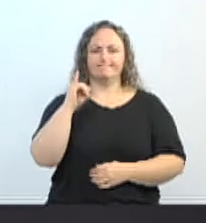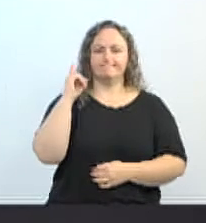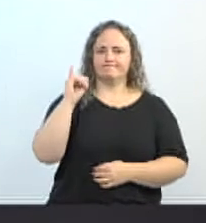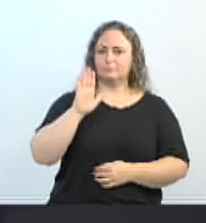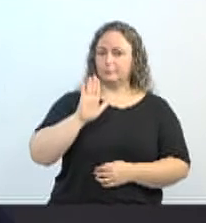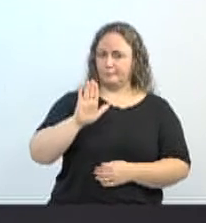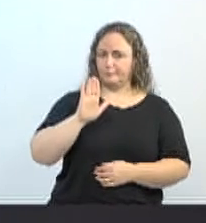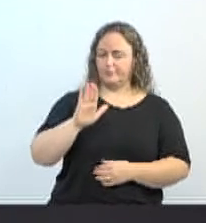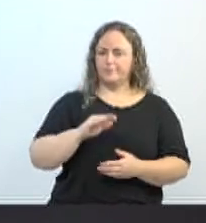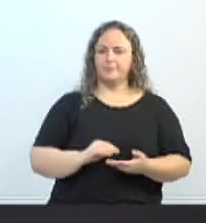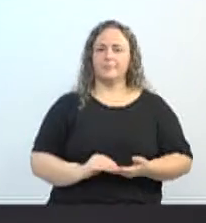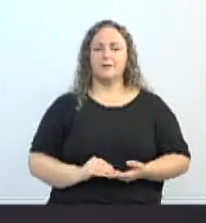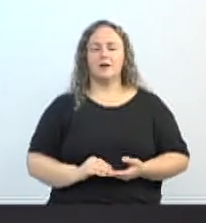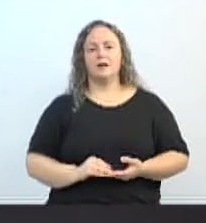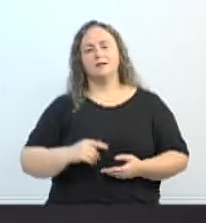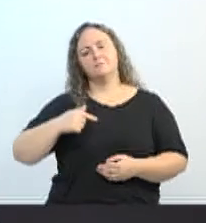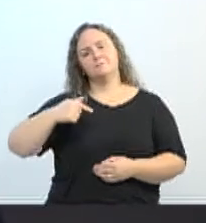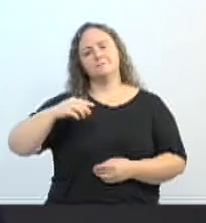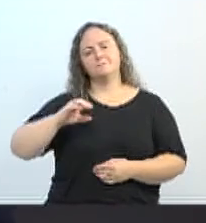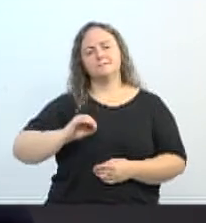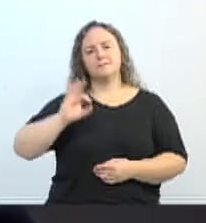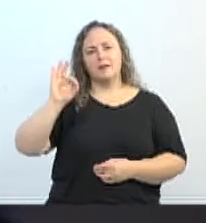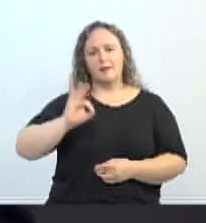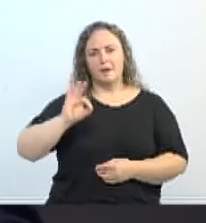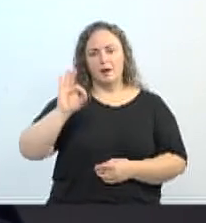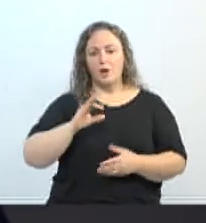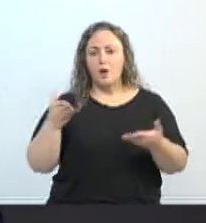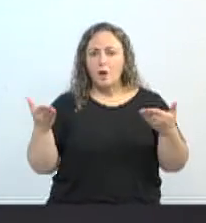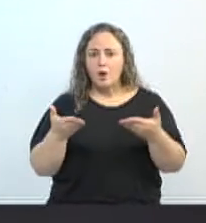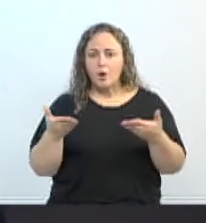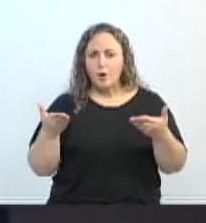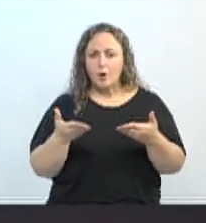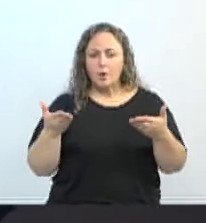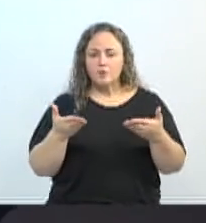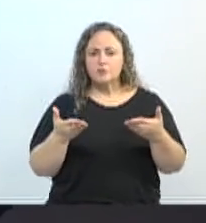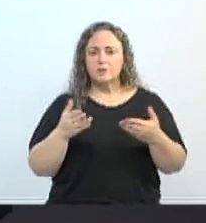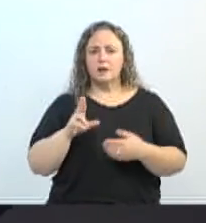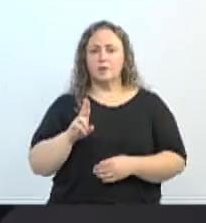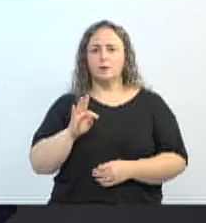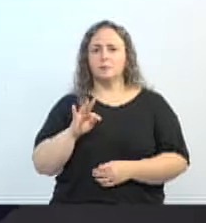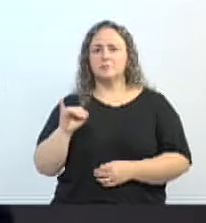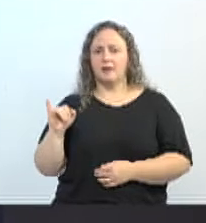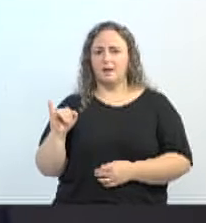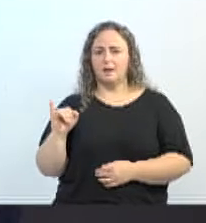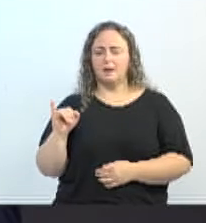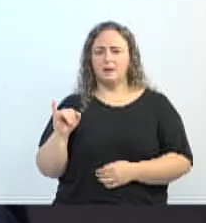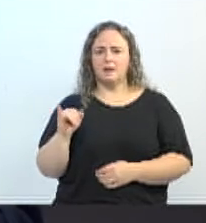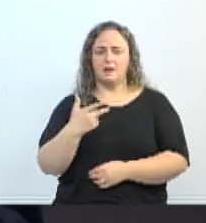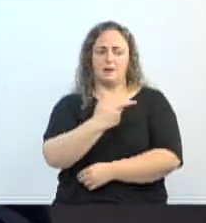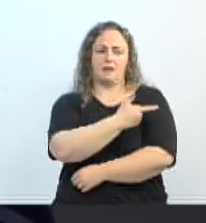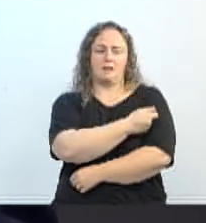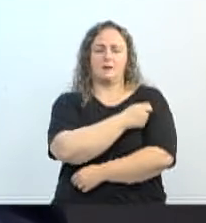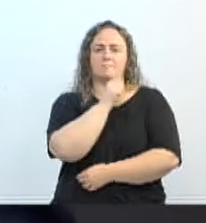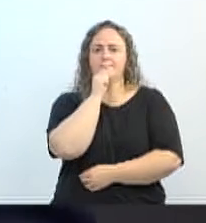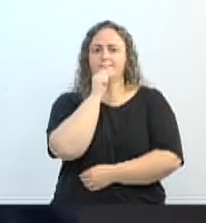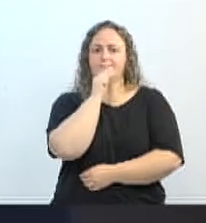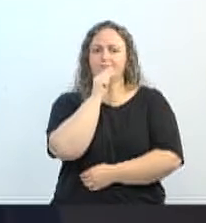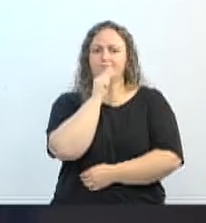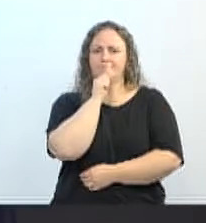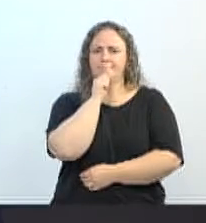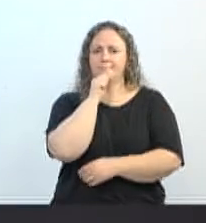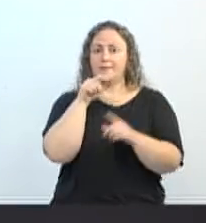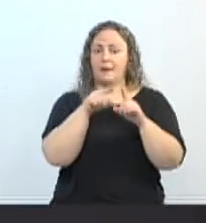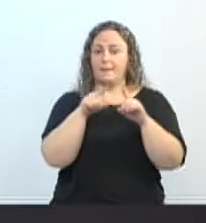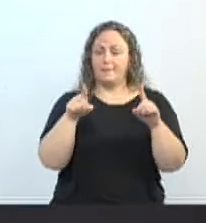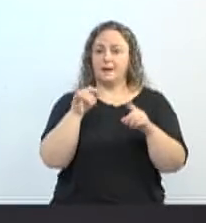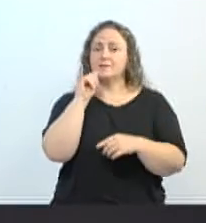70% das pessoas internadas em UTI hoje não tomaram vacina. É um direito seu, sim. Mas quando ela ocupa a vaga de um leito